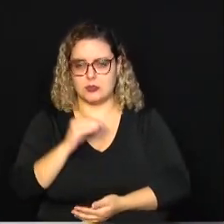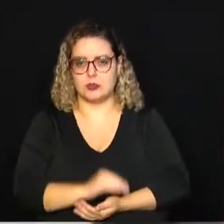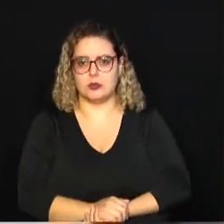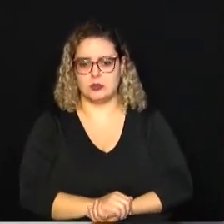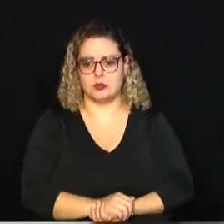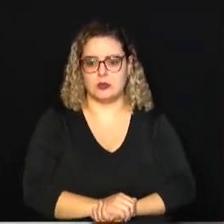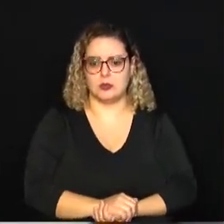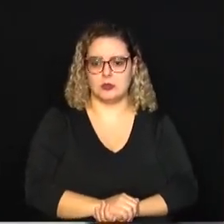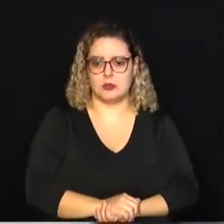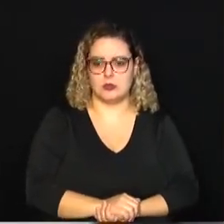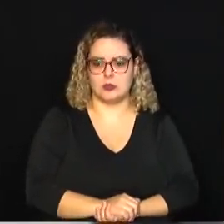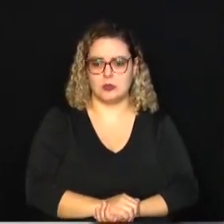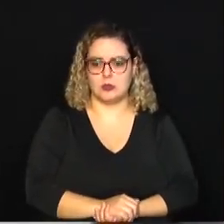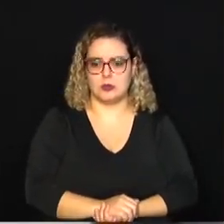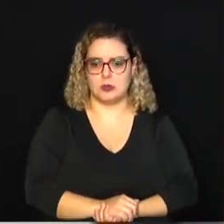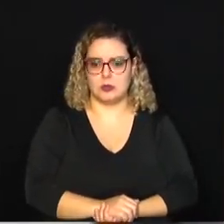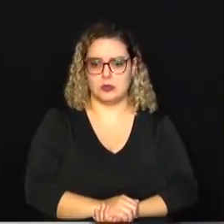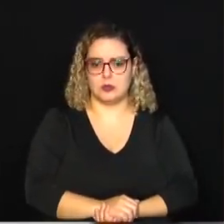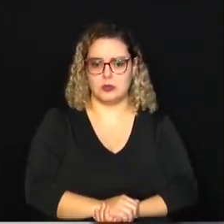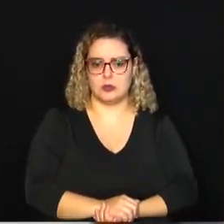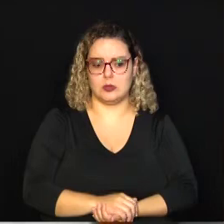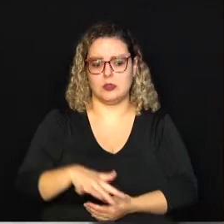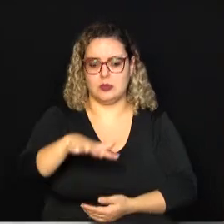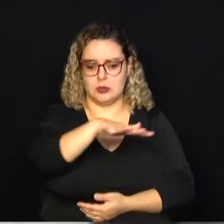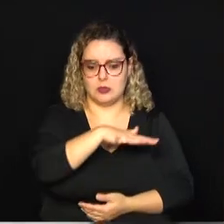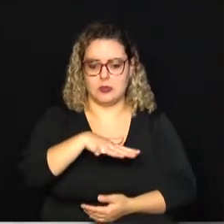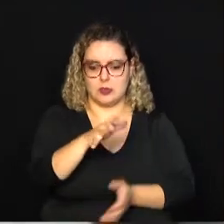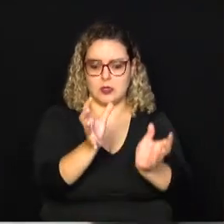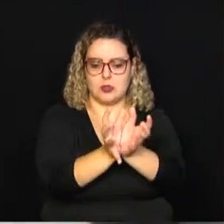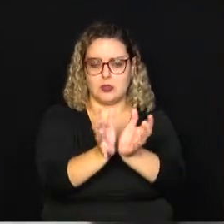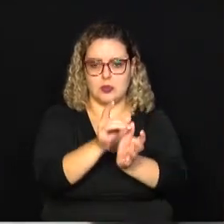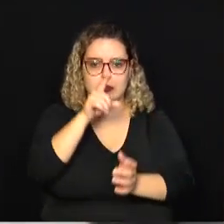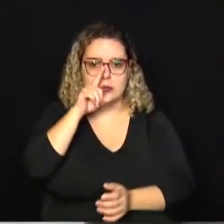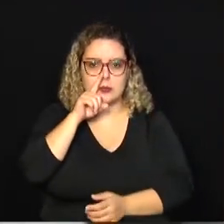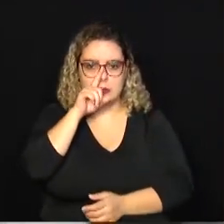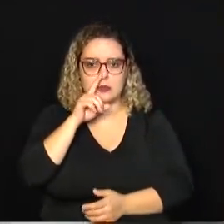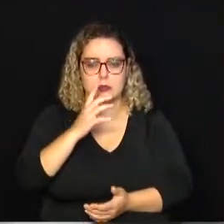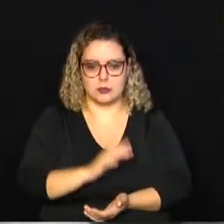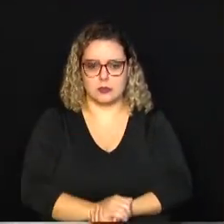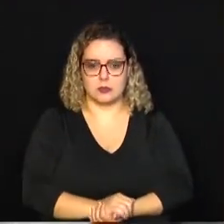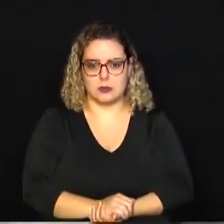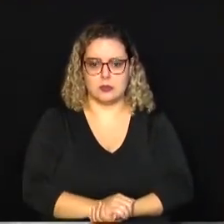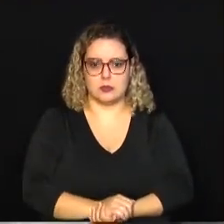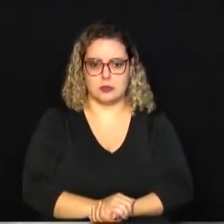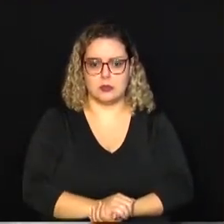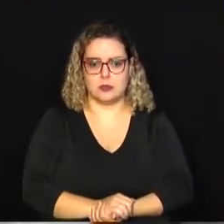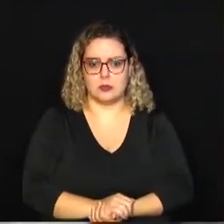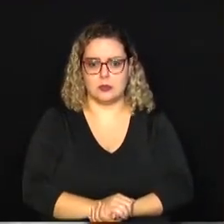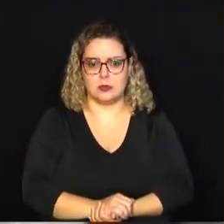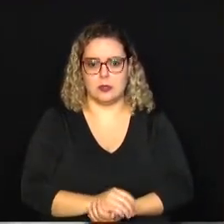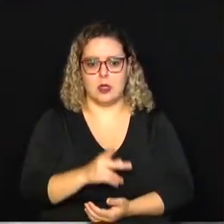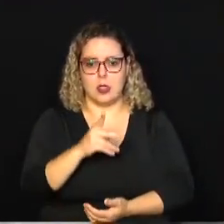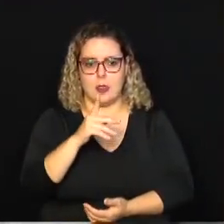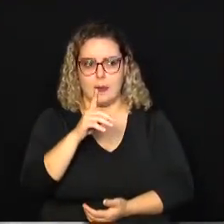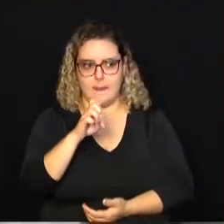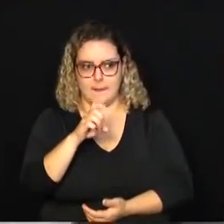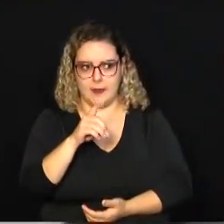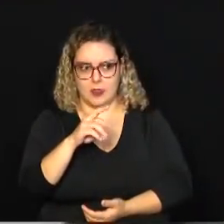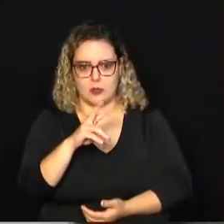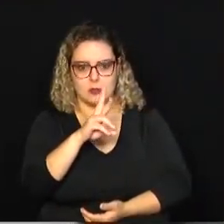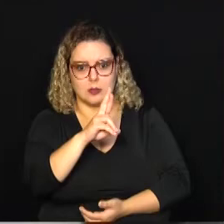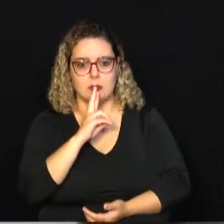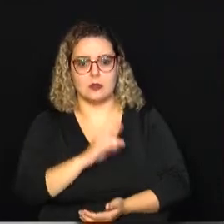né, que são com idades acima de 60 anos, a estar circulando. Pedro, você quer responder?